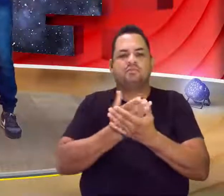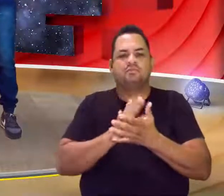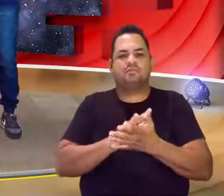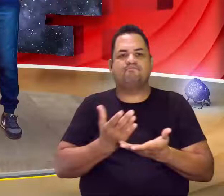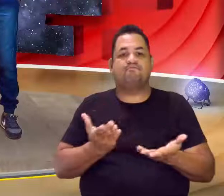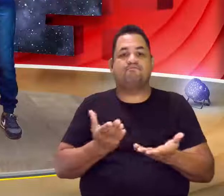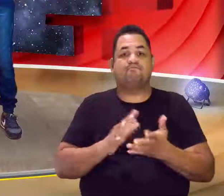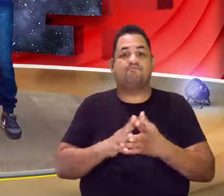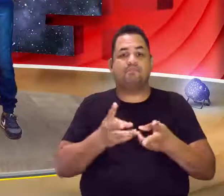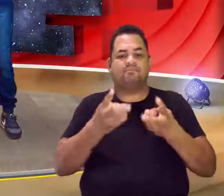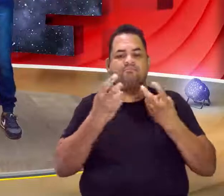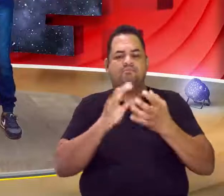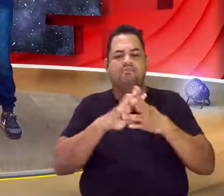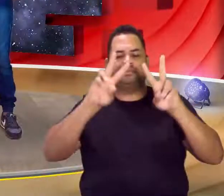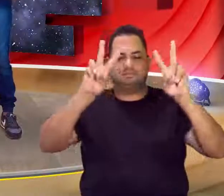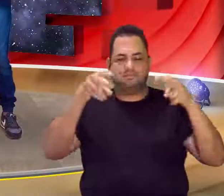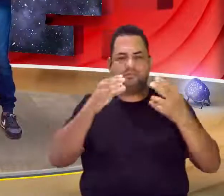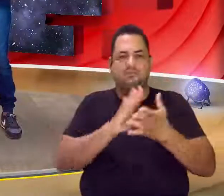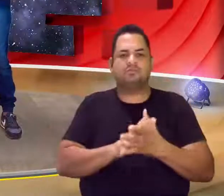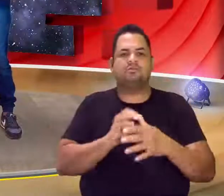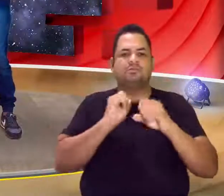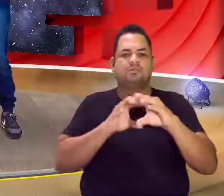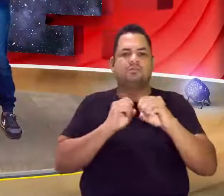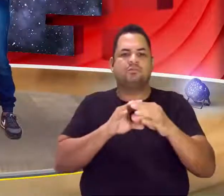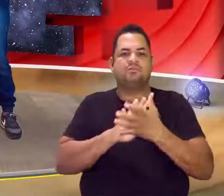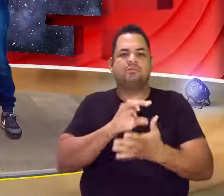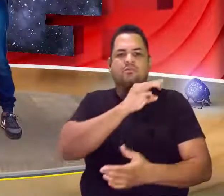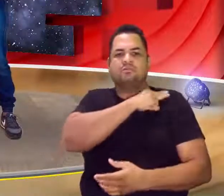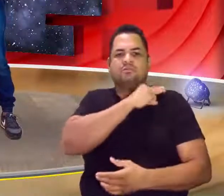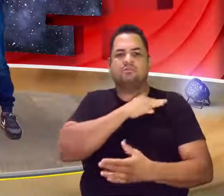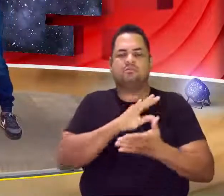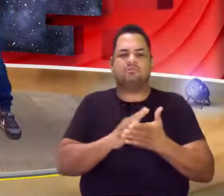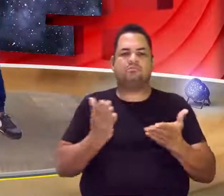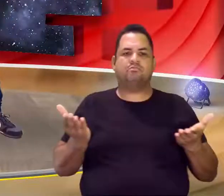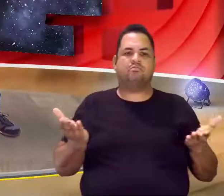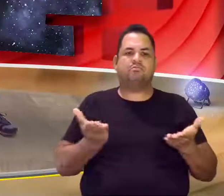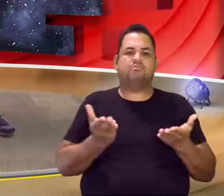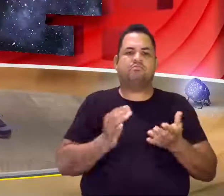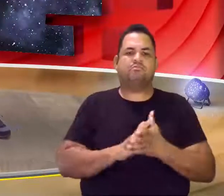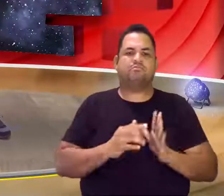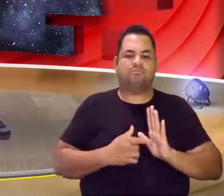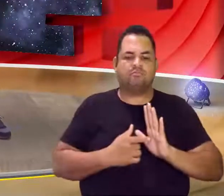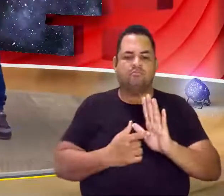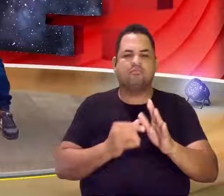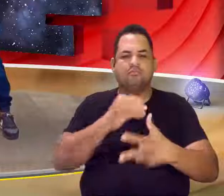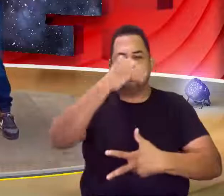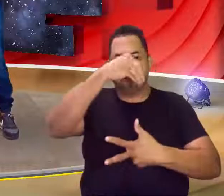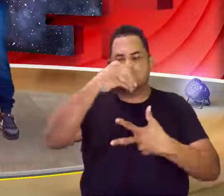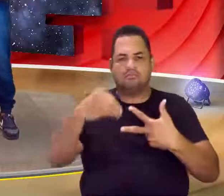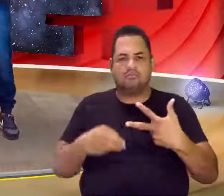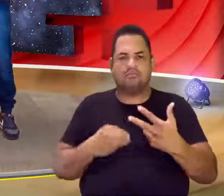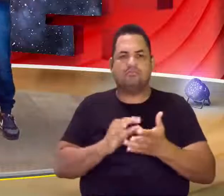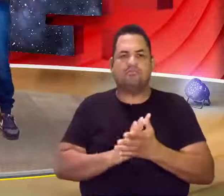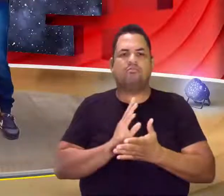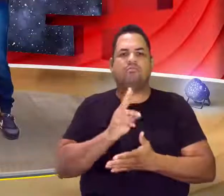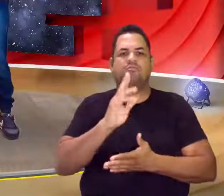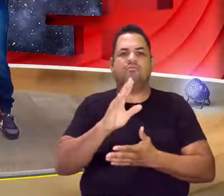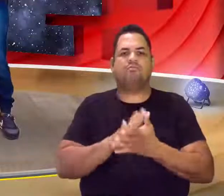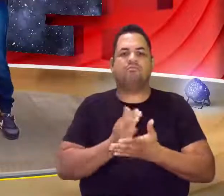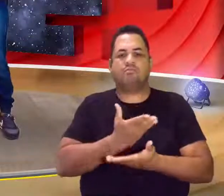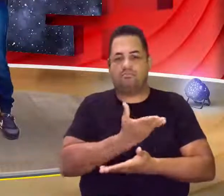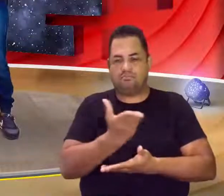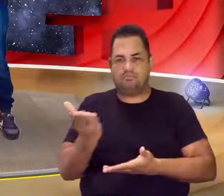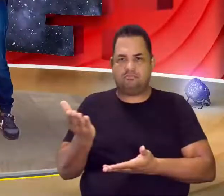valer agora com os assuntos do ensino médio, né? Então é dentro disso que a gente traz sempre questões do Enem para trabalhar com vocês,